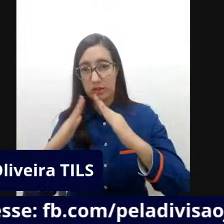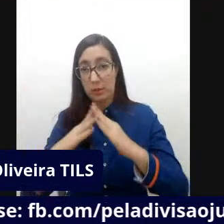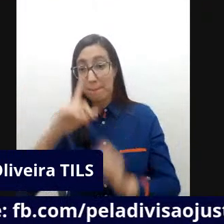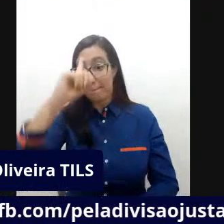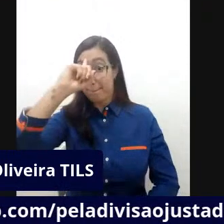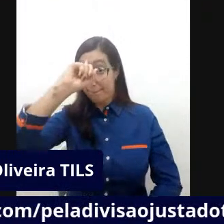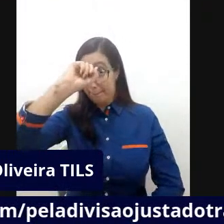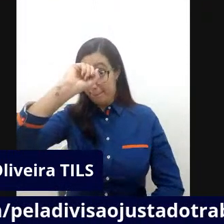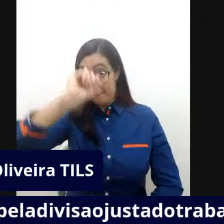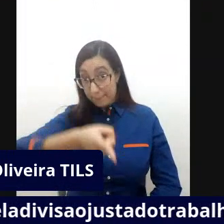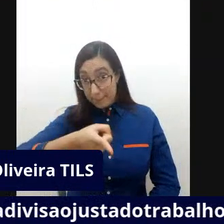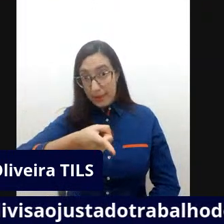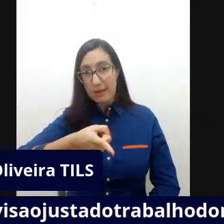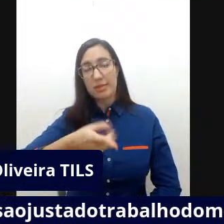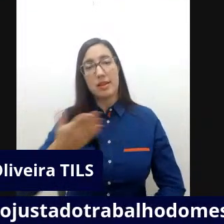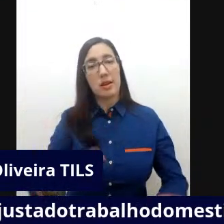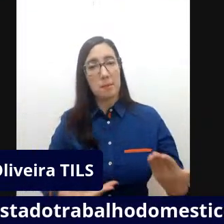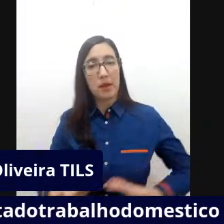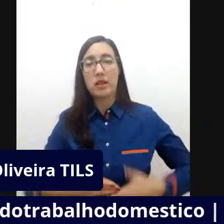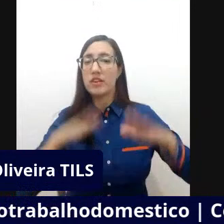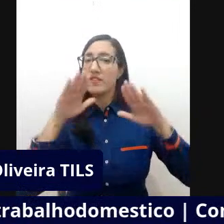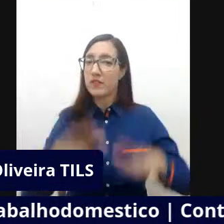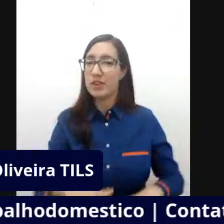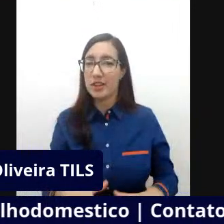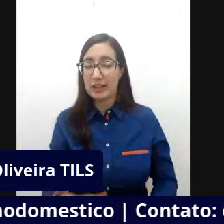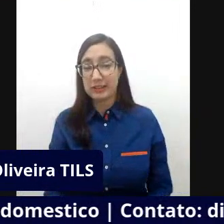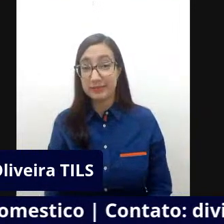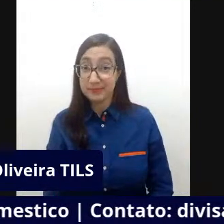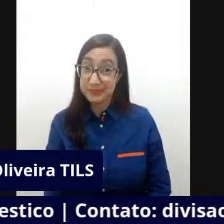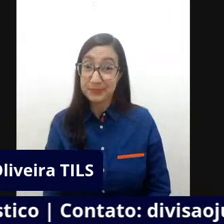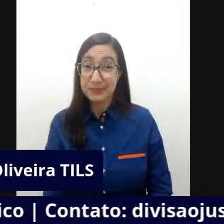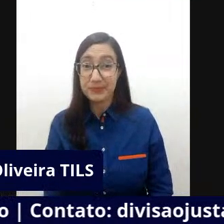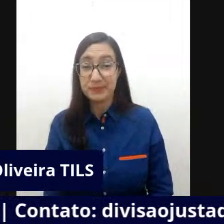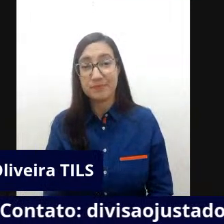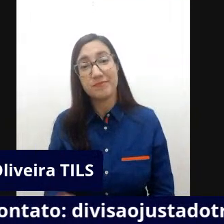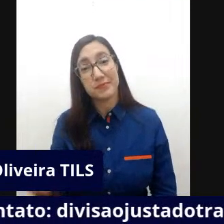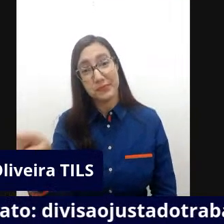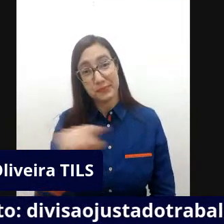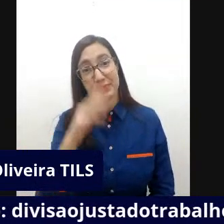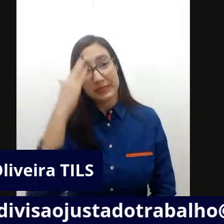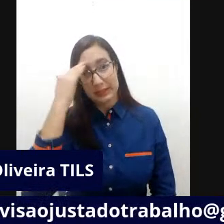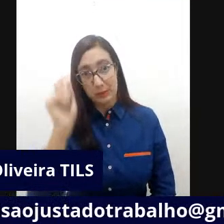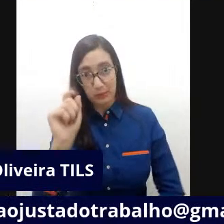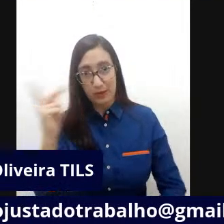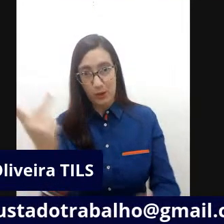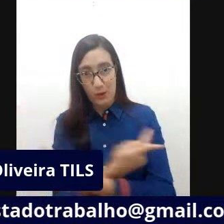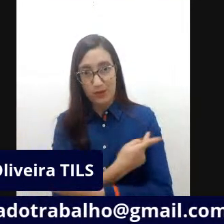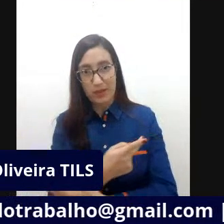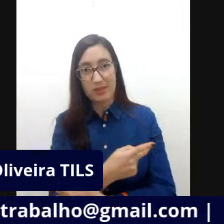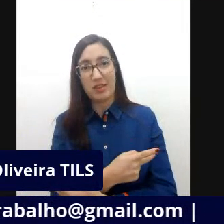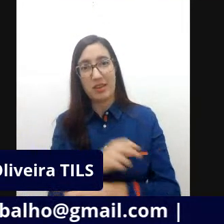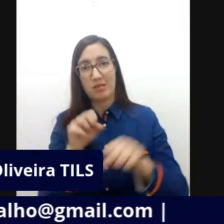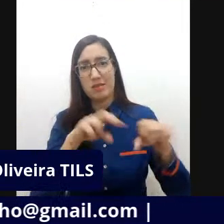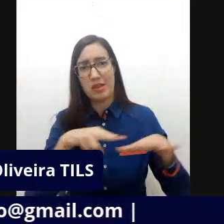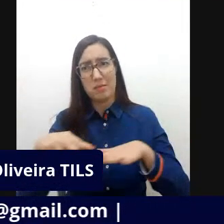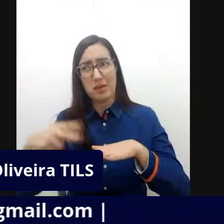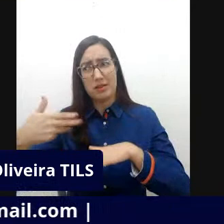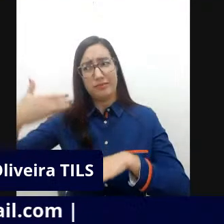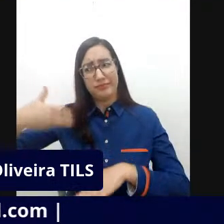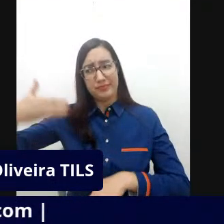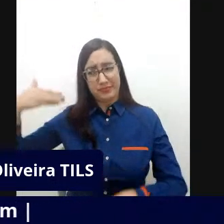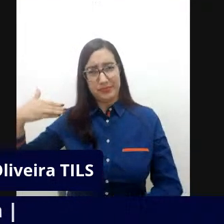filho e a gente sabe o que é que aconteceu, né? Houve toda essa